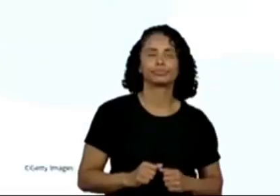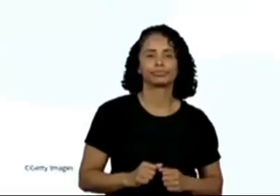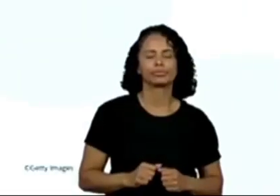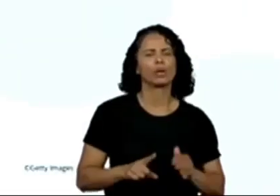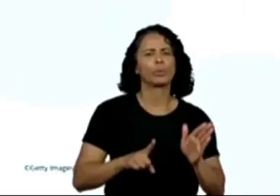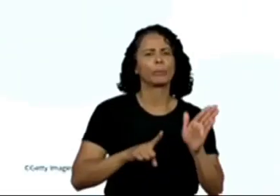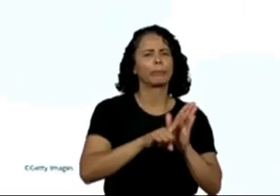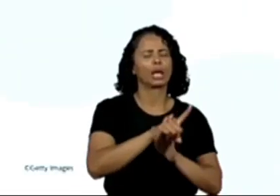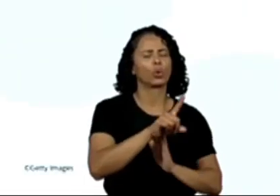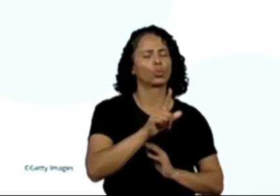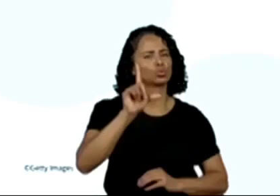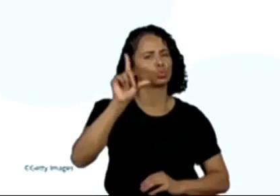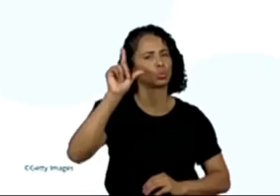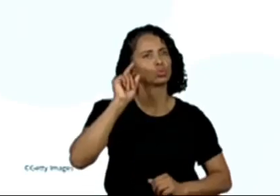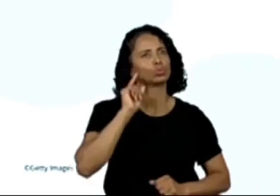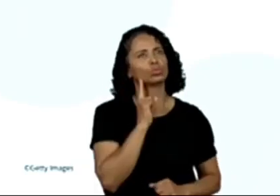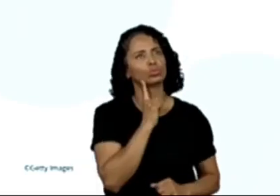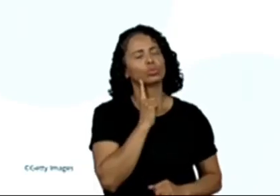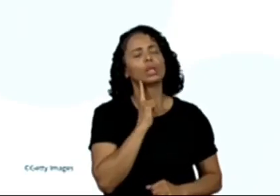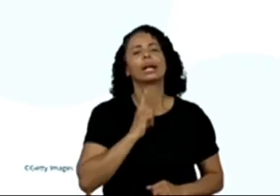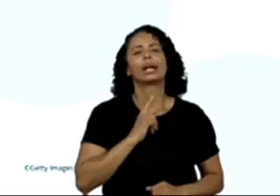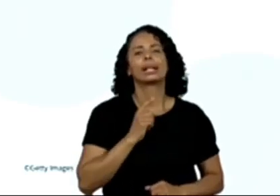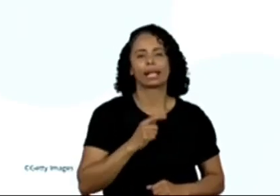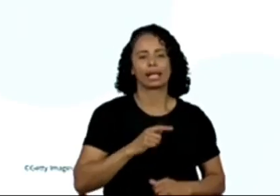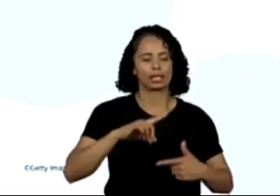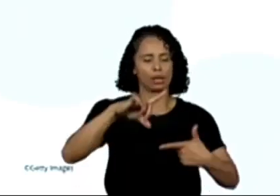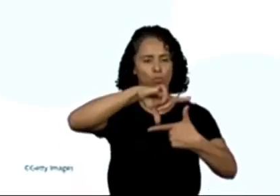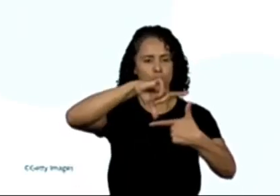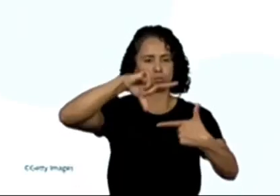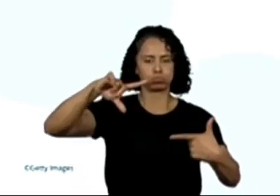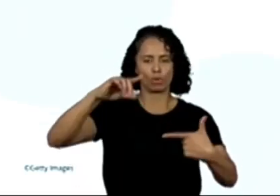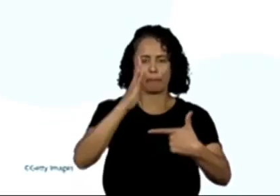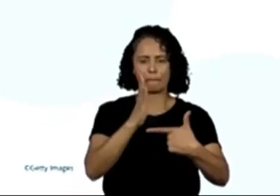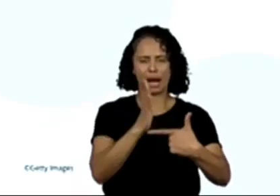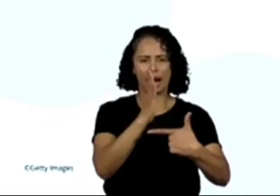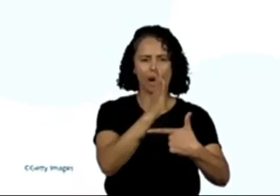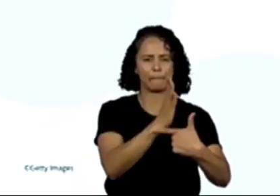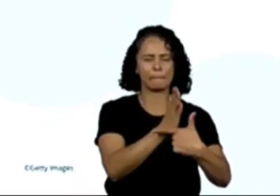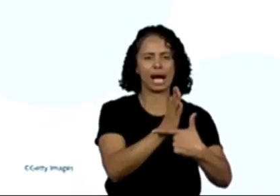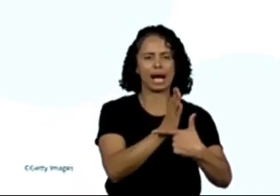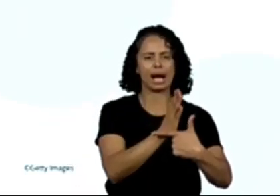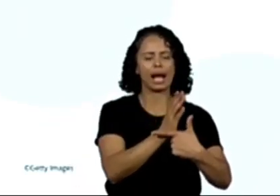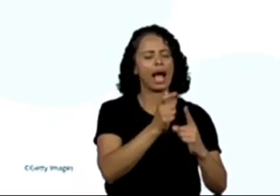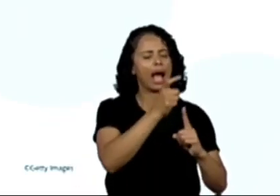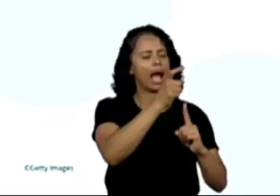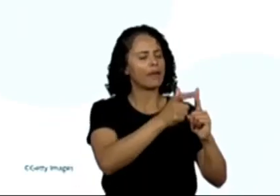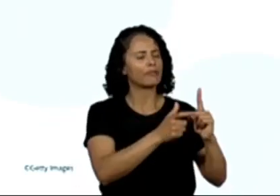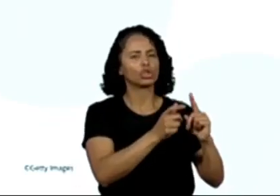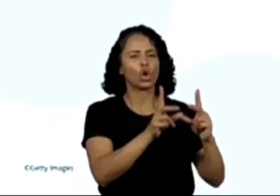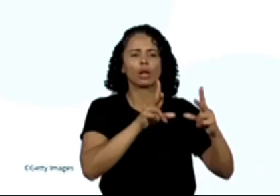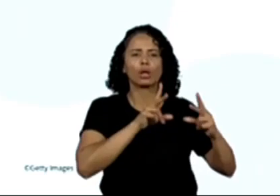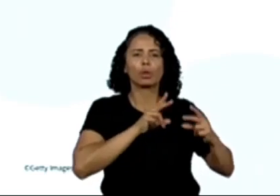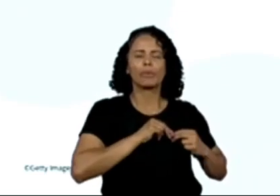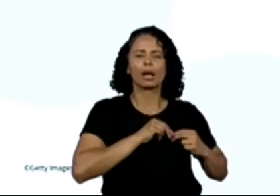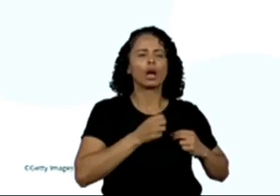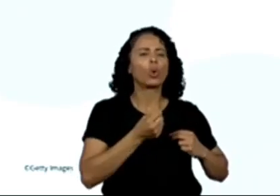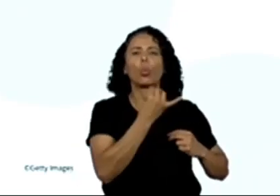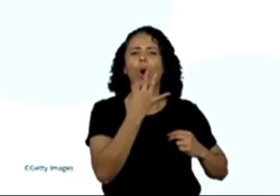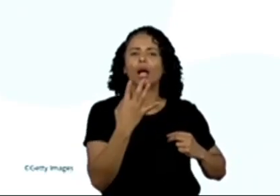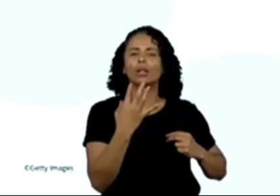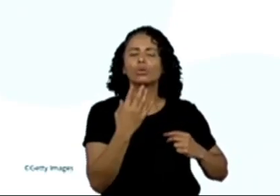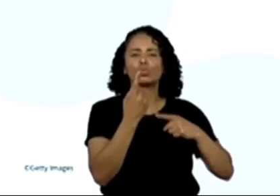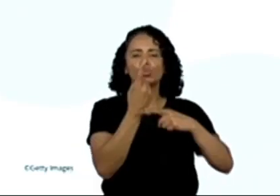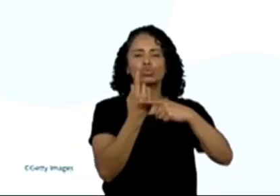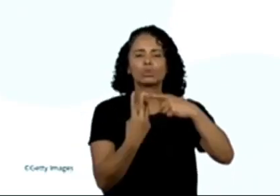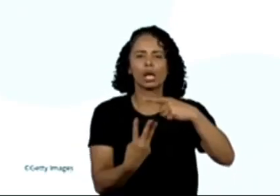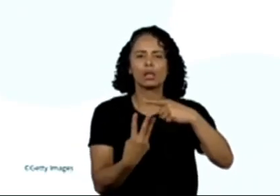pergunta é a seguinte, ó. Então quantos pedaços Vitória tem que receber para ficar com a terça parte? Ah, mas aí